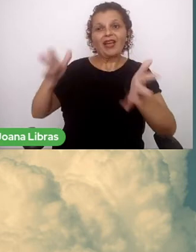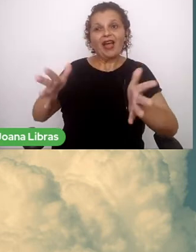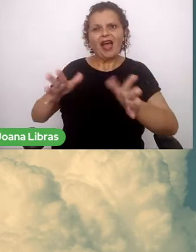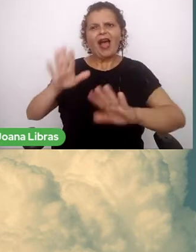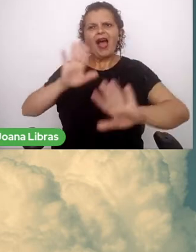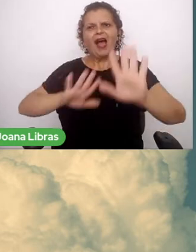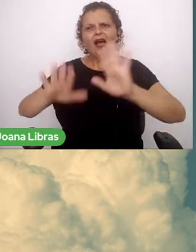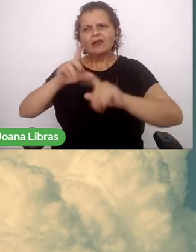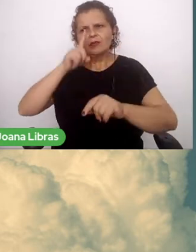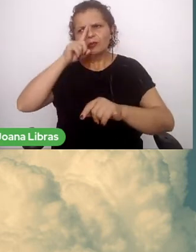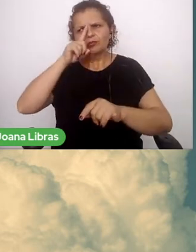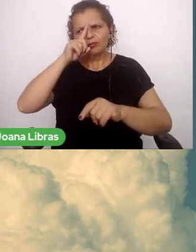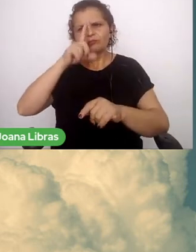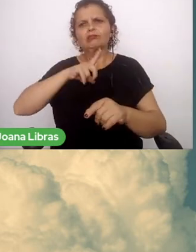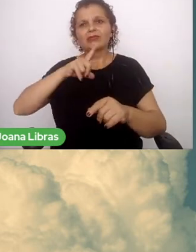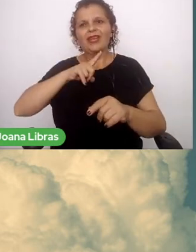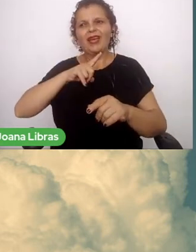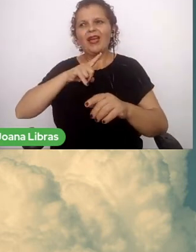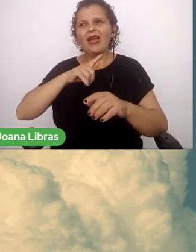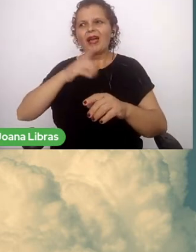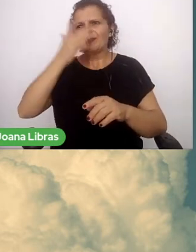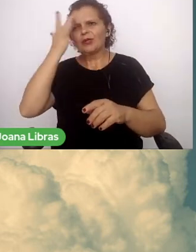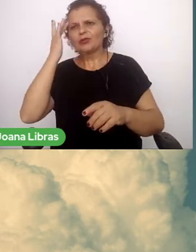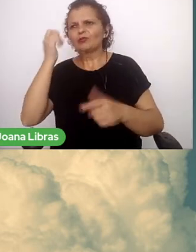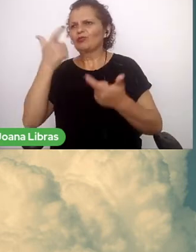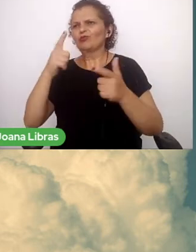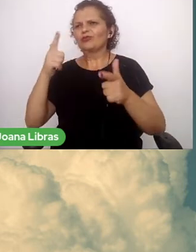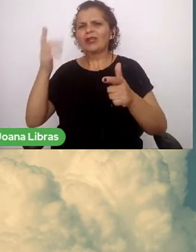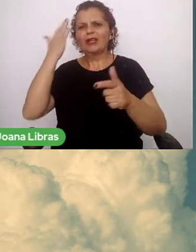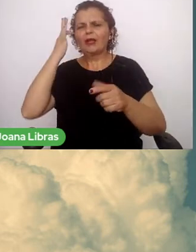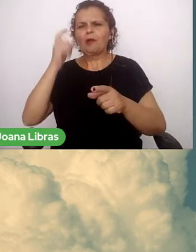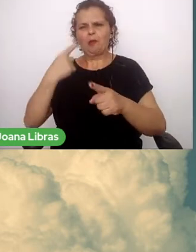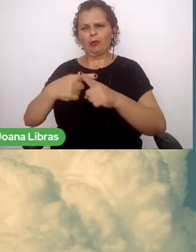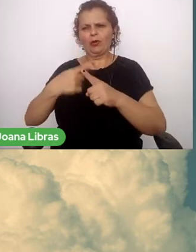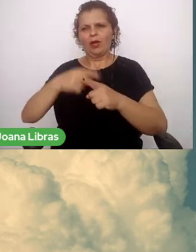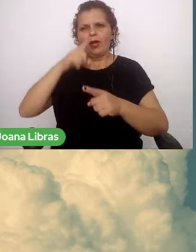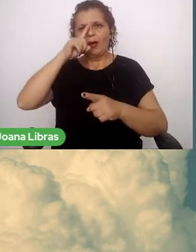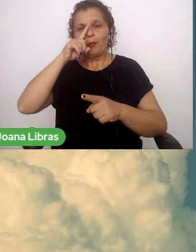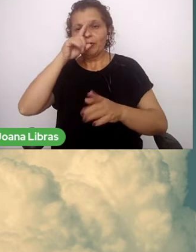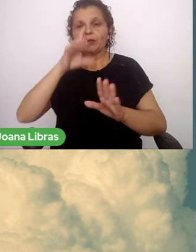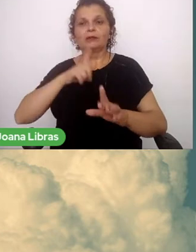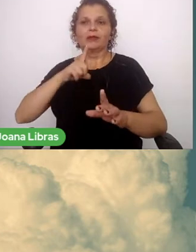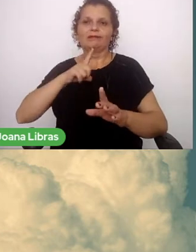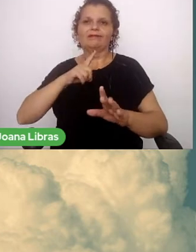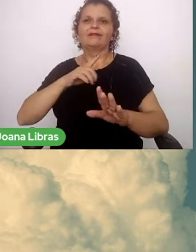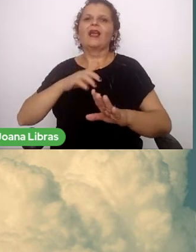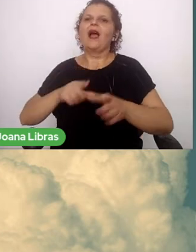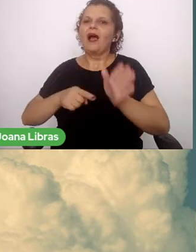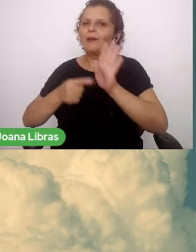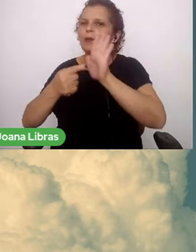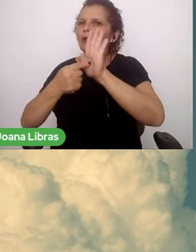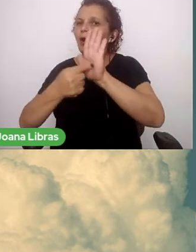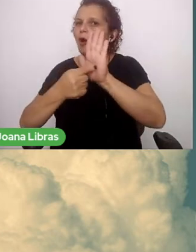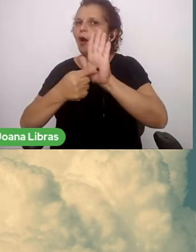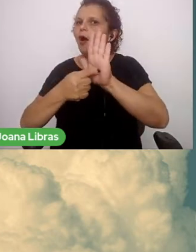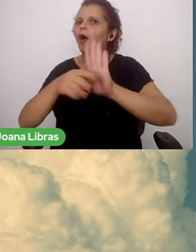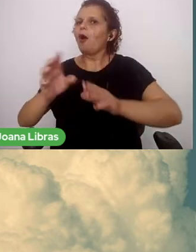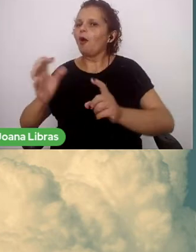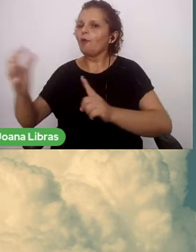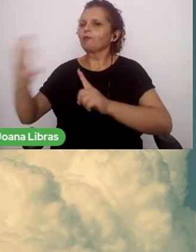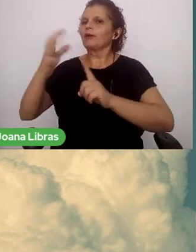risco real, mas as pessoas ainda não entenderam por que isso é um risco. E o Path to Production ajuda você mas isso aqui vai ter impacto